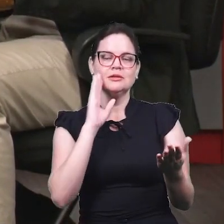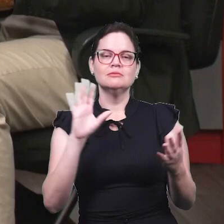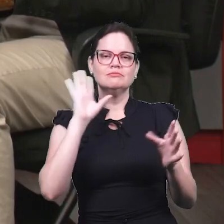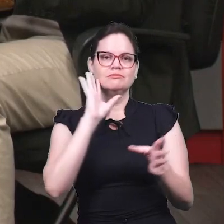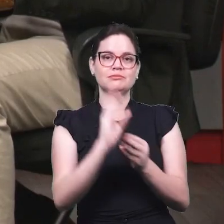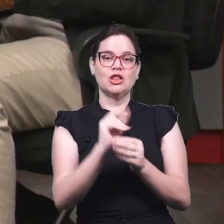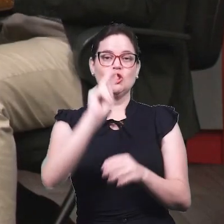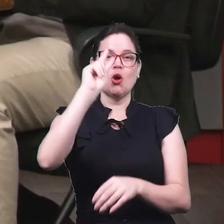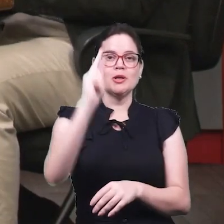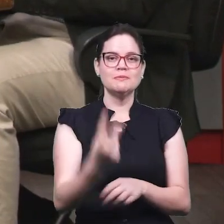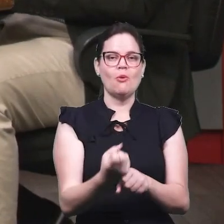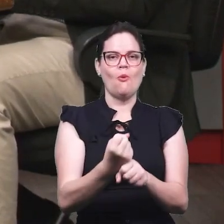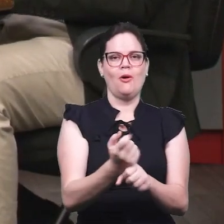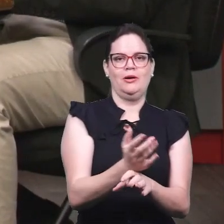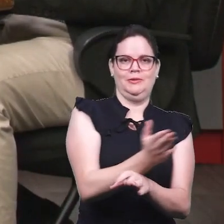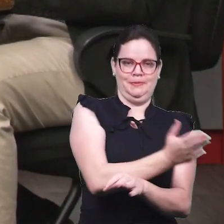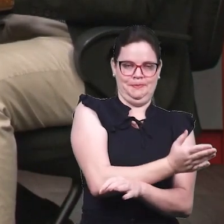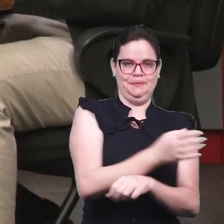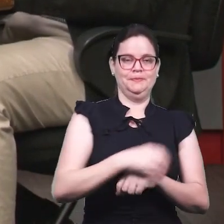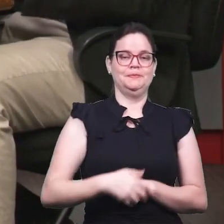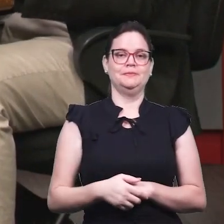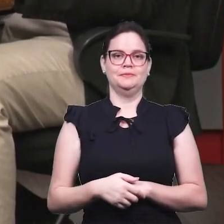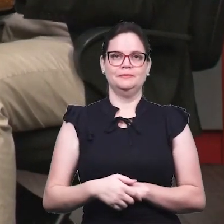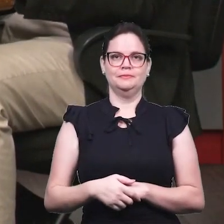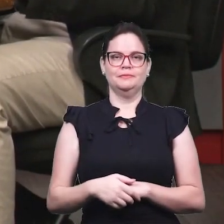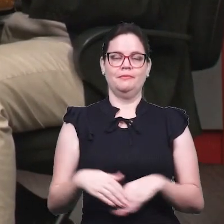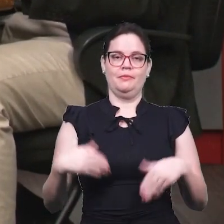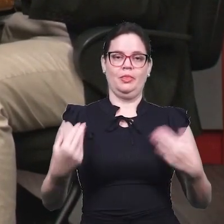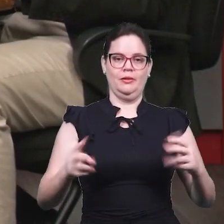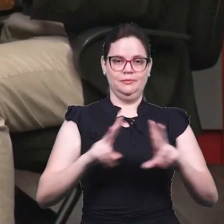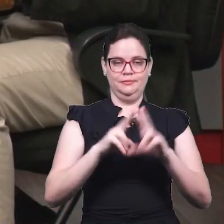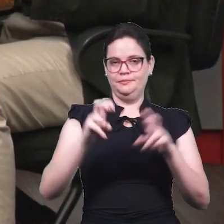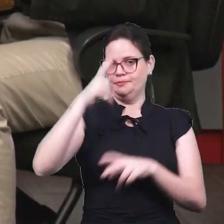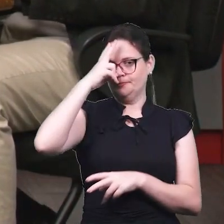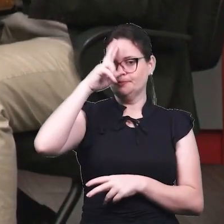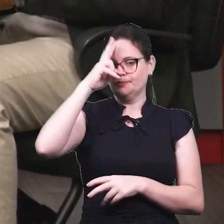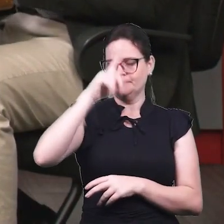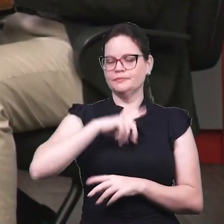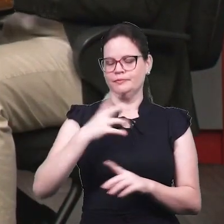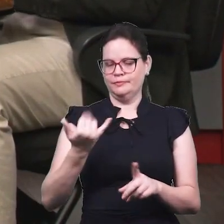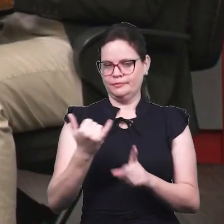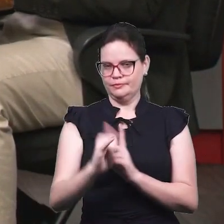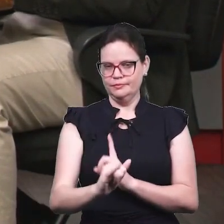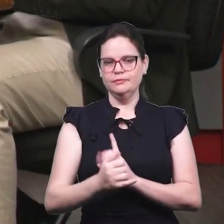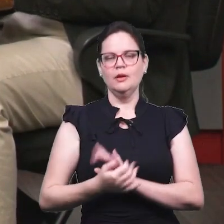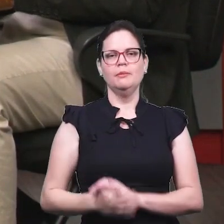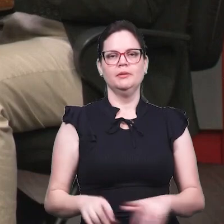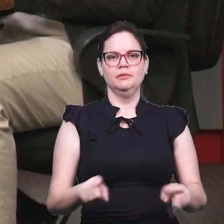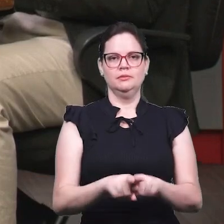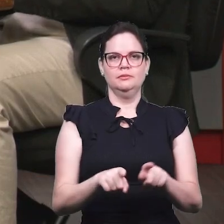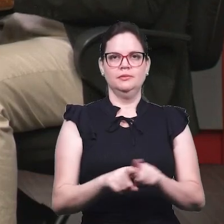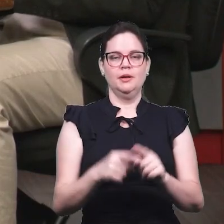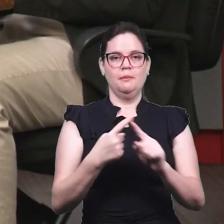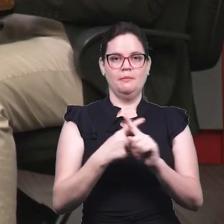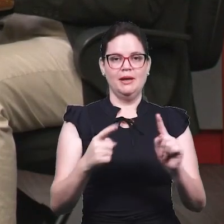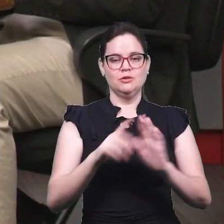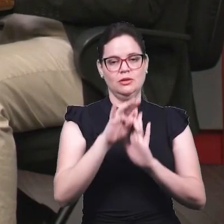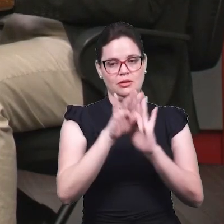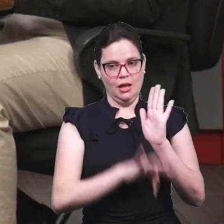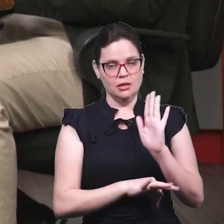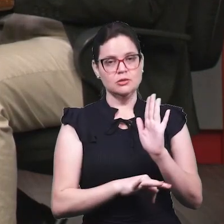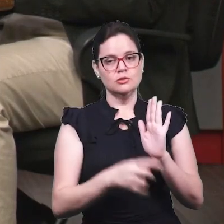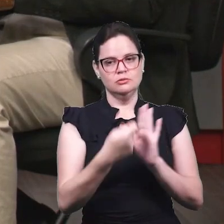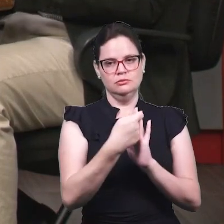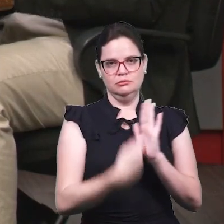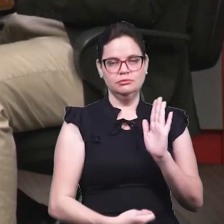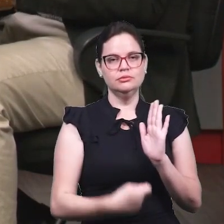atrás. Então, isso para nós é importante, no sentido histórico. Agora, na questão da carta em